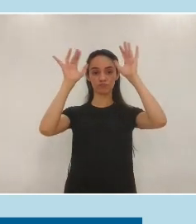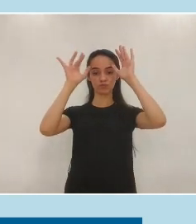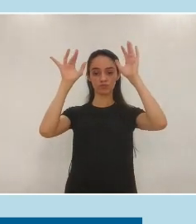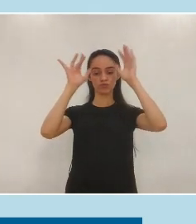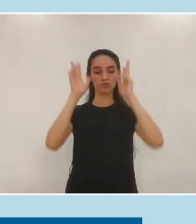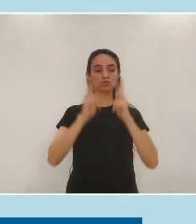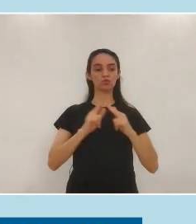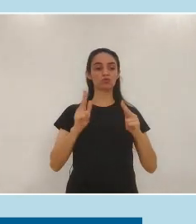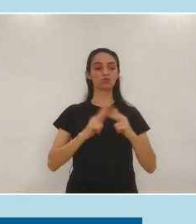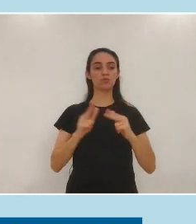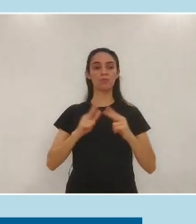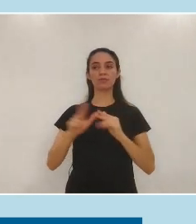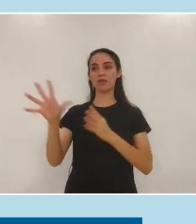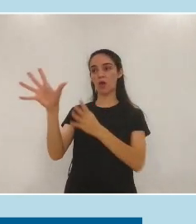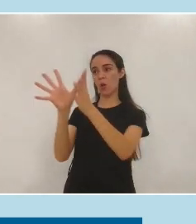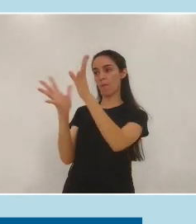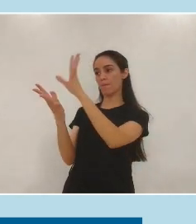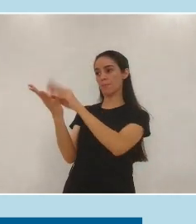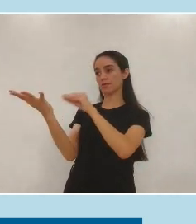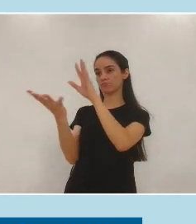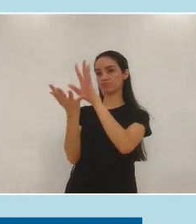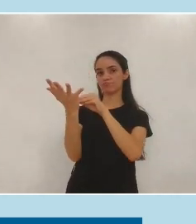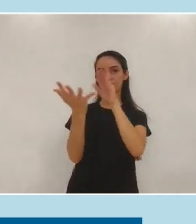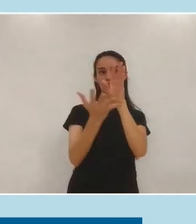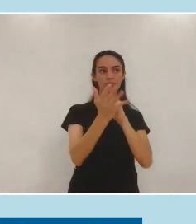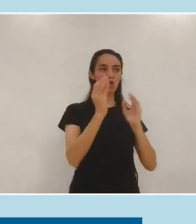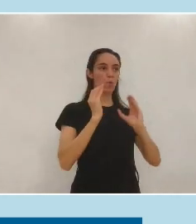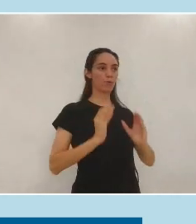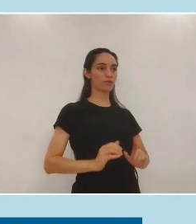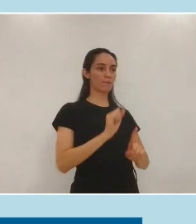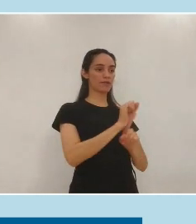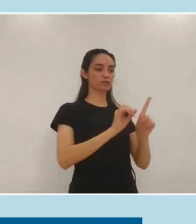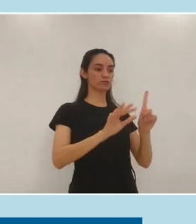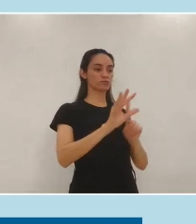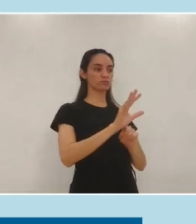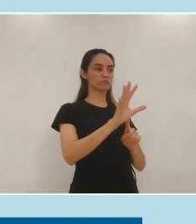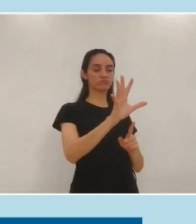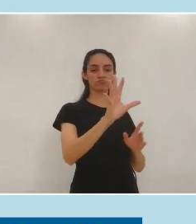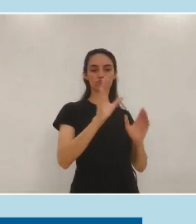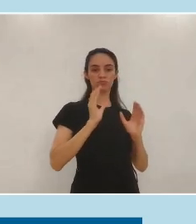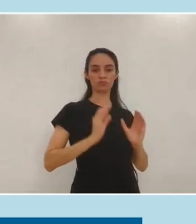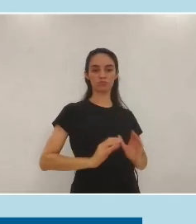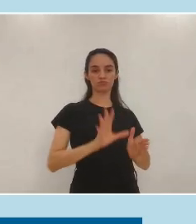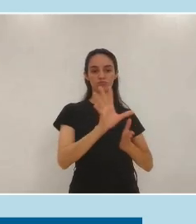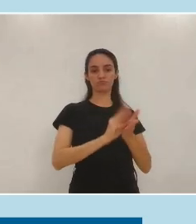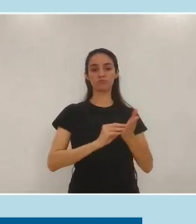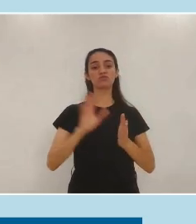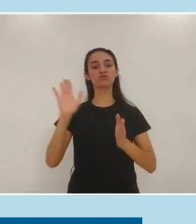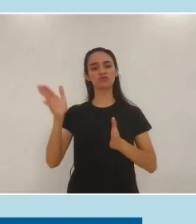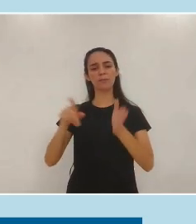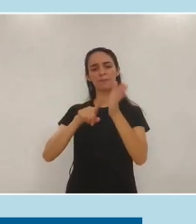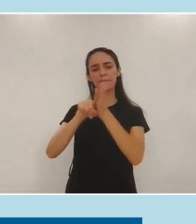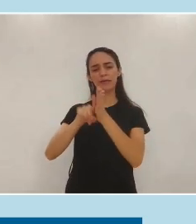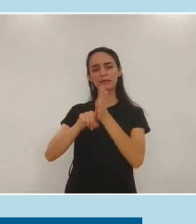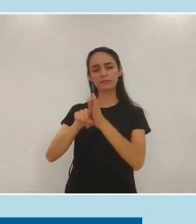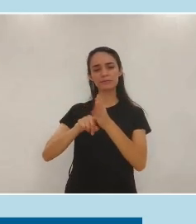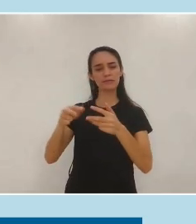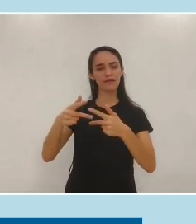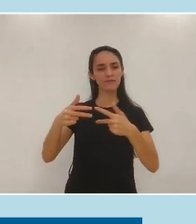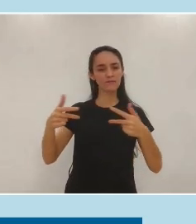sociais. E já foram feitos e vistos vários estudos que as